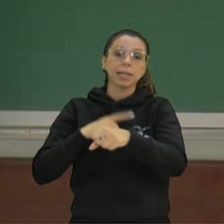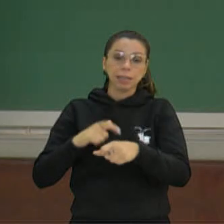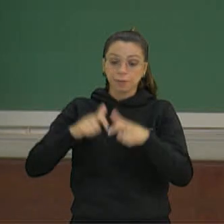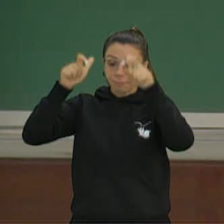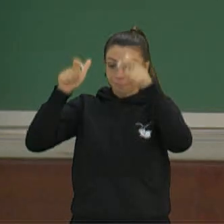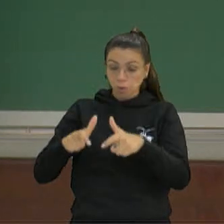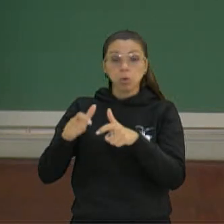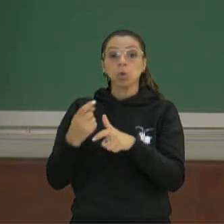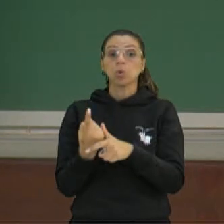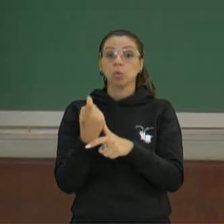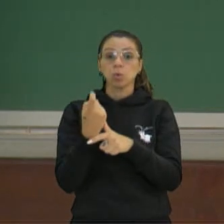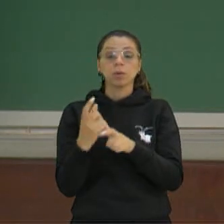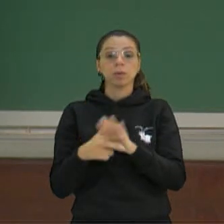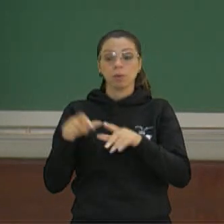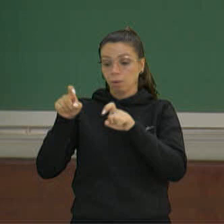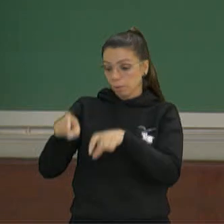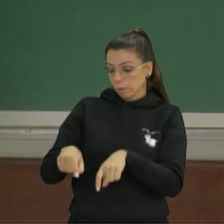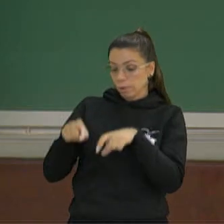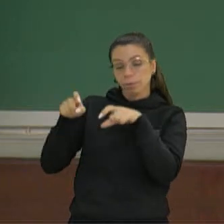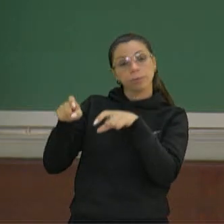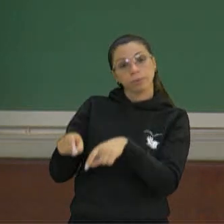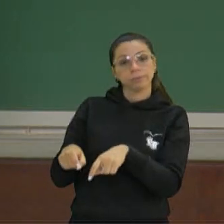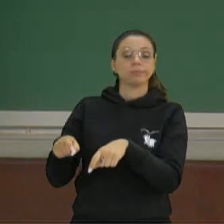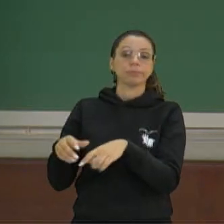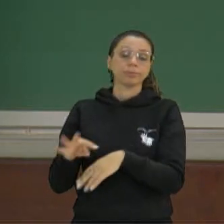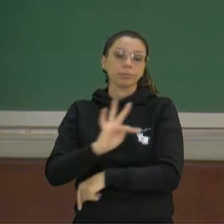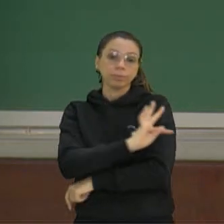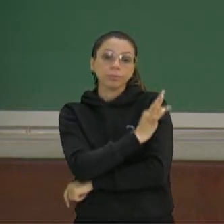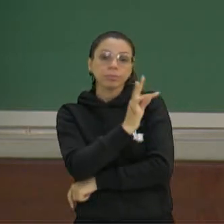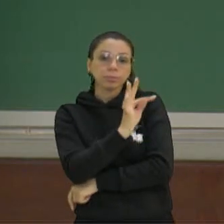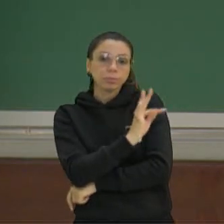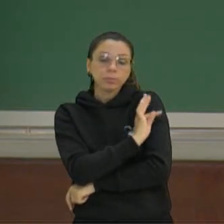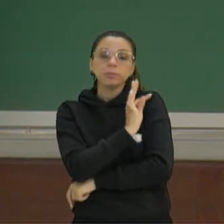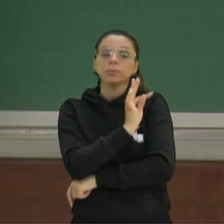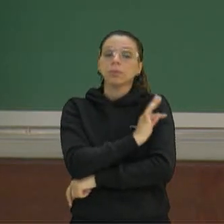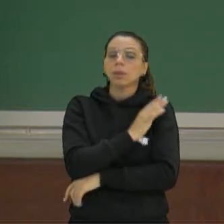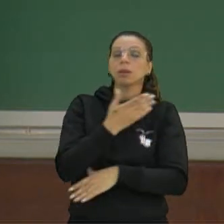a agricultura faz parte, né? E essa técnica, ela vem se